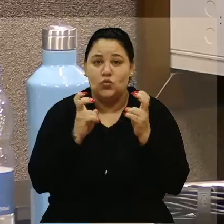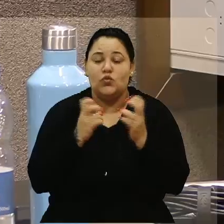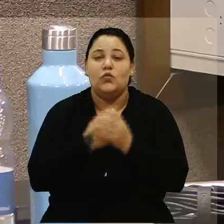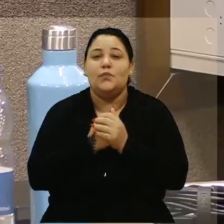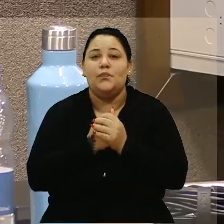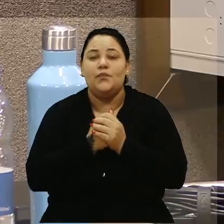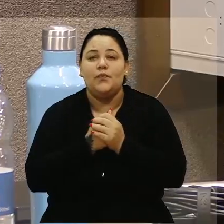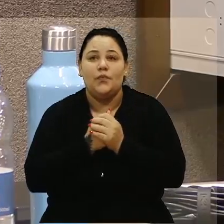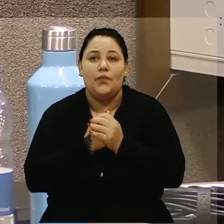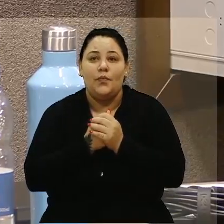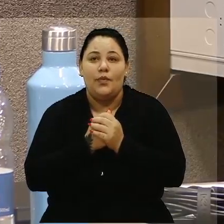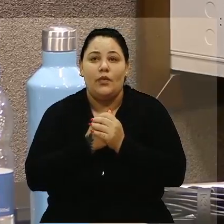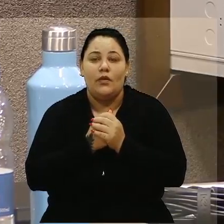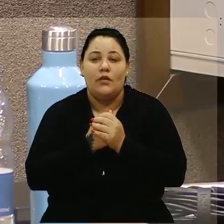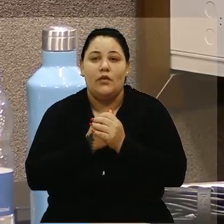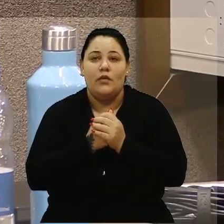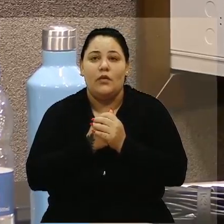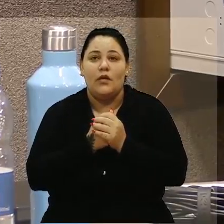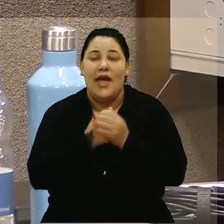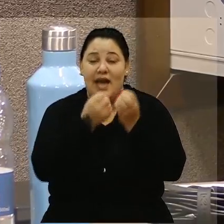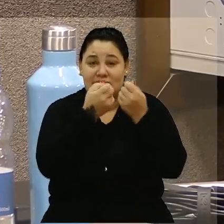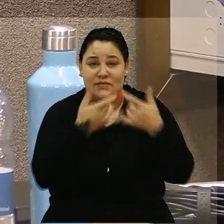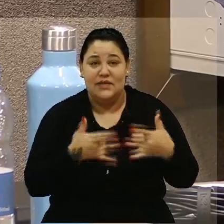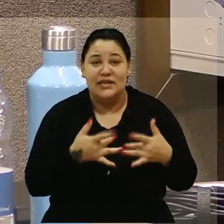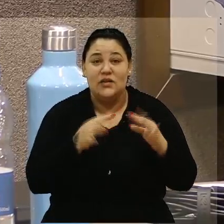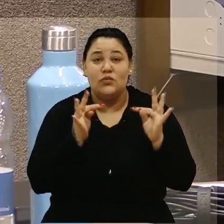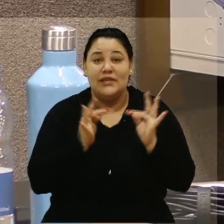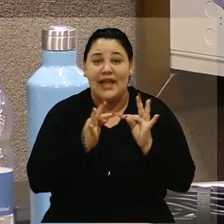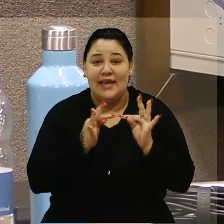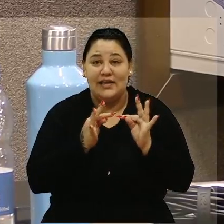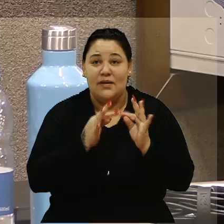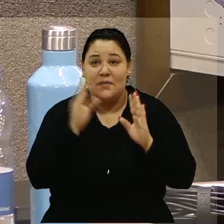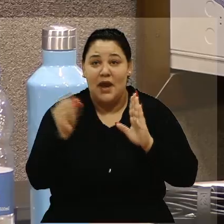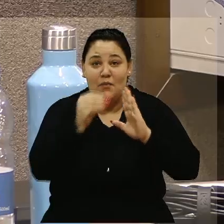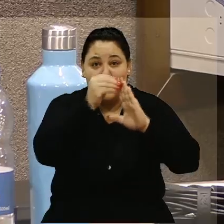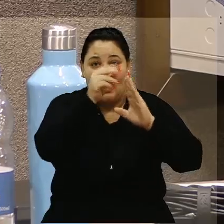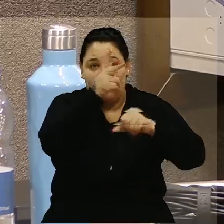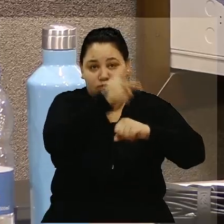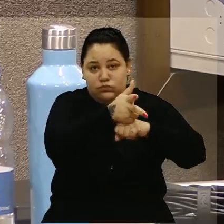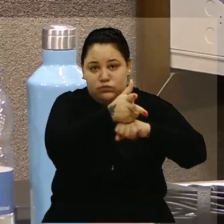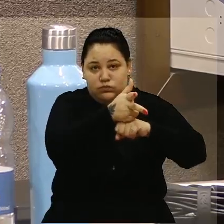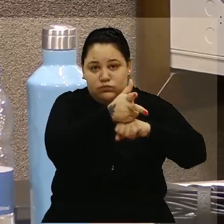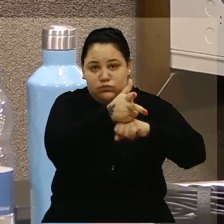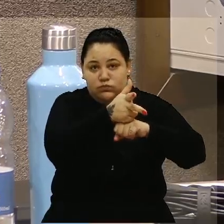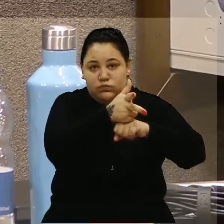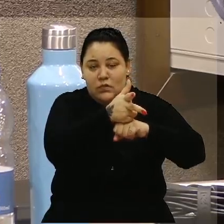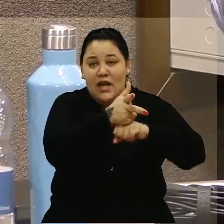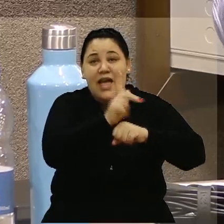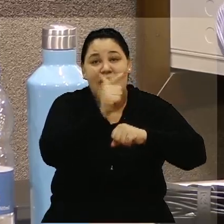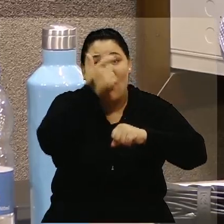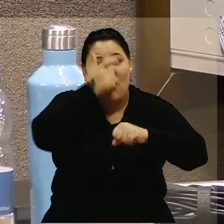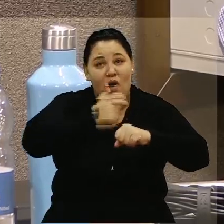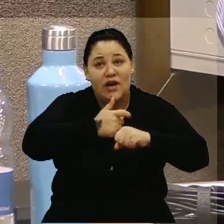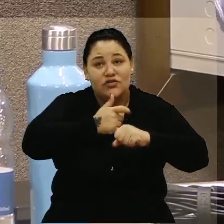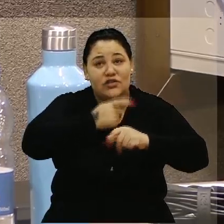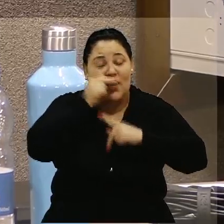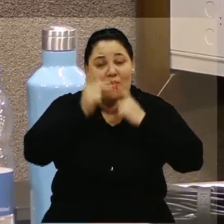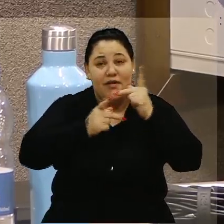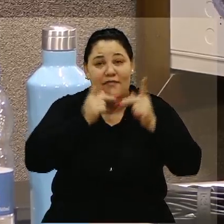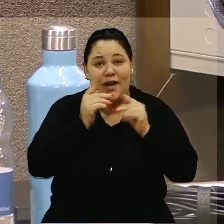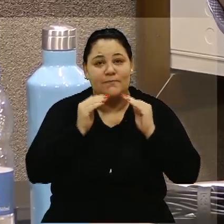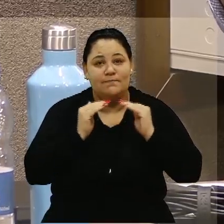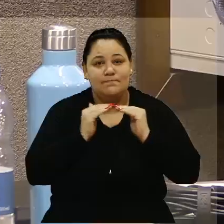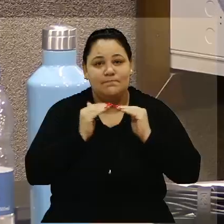a justificativa técnica para a colocação do pardal. Sim. Eu acho que esse é um argumento lógico que